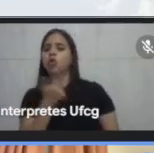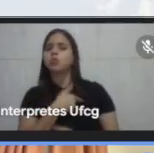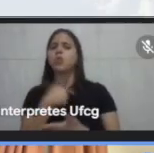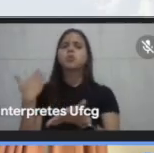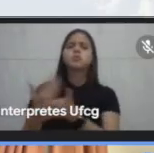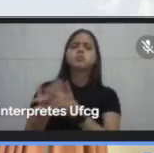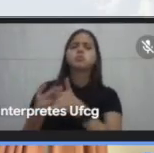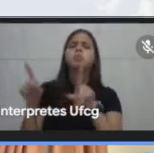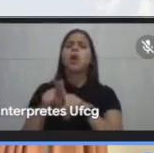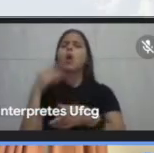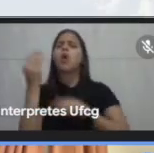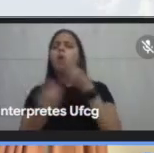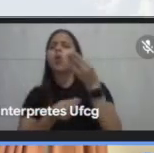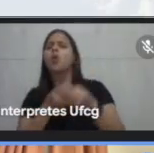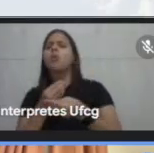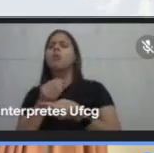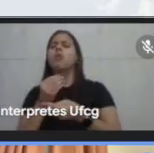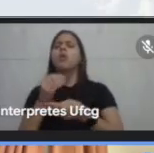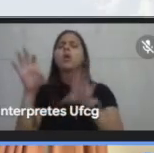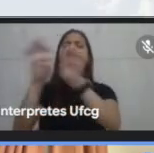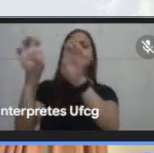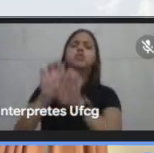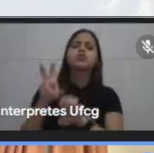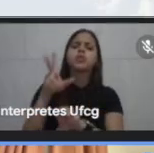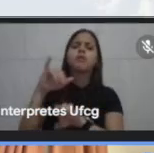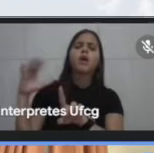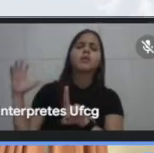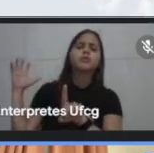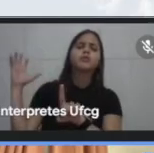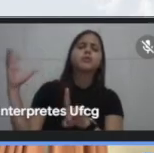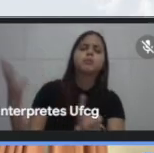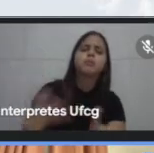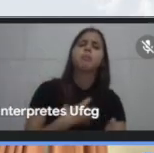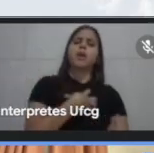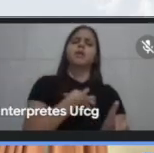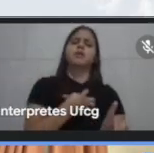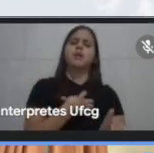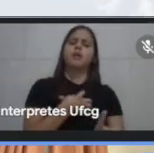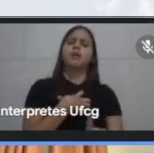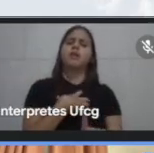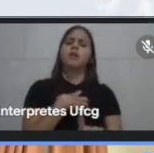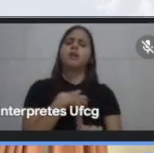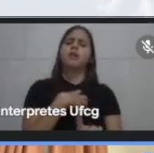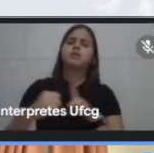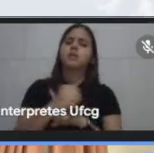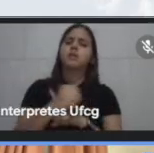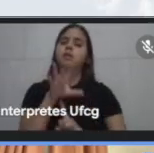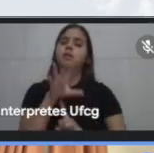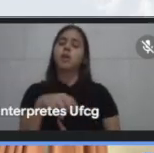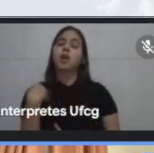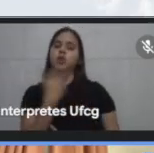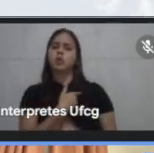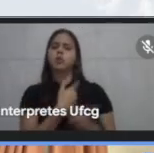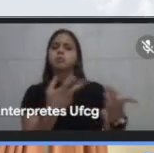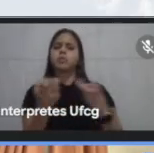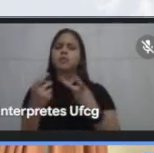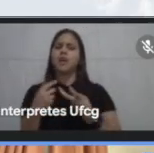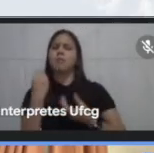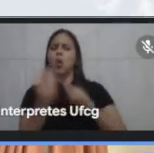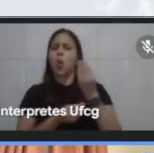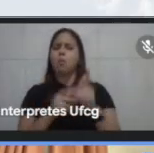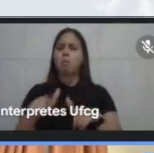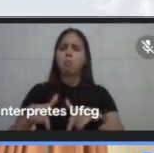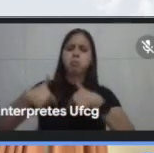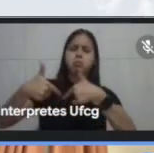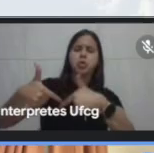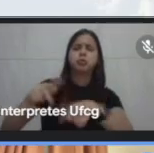infraestruturas elas estão afetando a população e como elas estão sendo distribuídas, porque a gente nota lá que, às vezes, muitas dessas medidas de